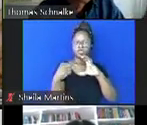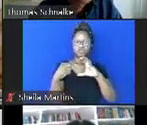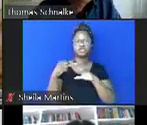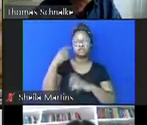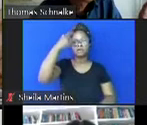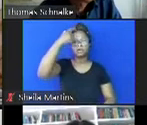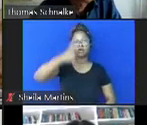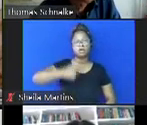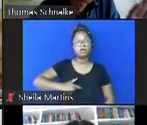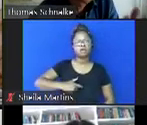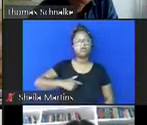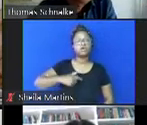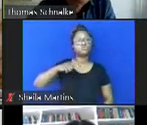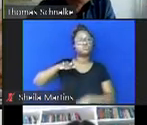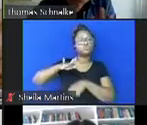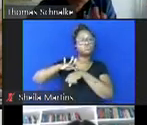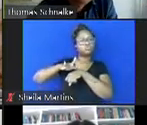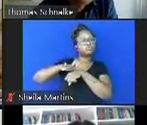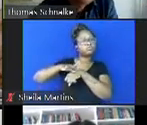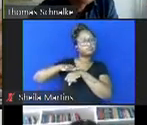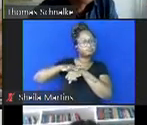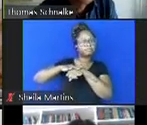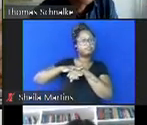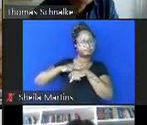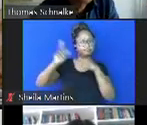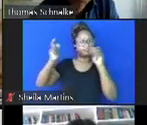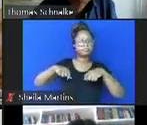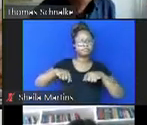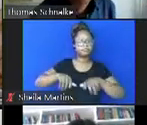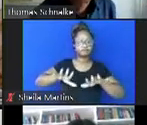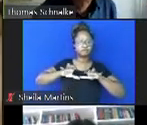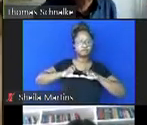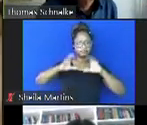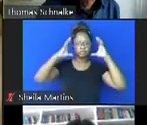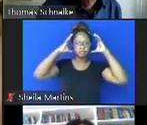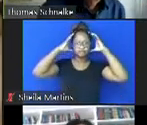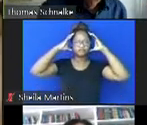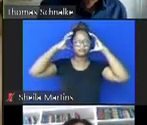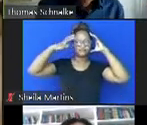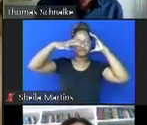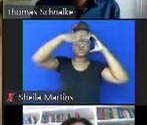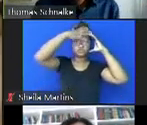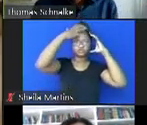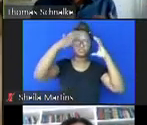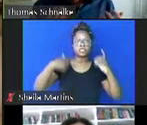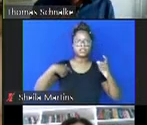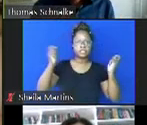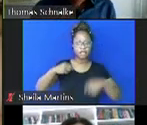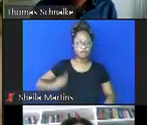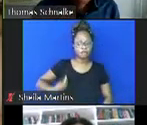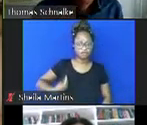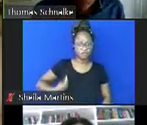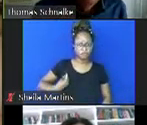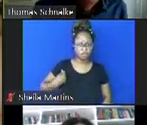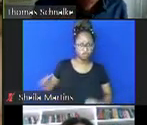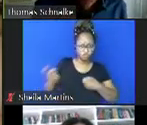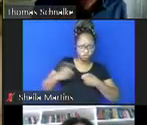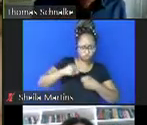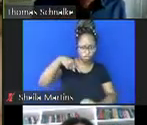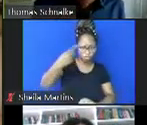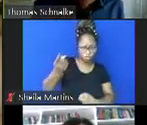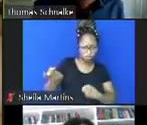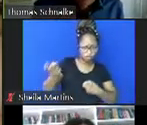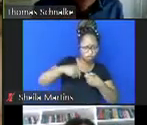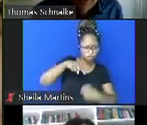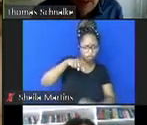E com isso, a cera era utilizada no paciente ainda vivo. Eu vou retornar a isso daqui a pouco.